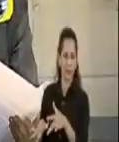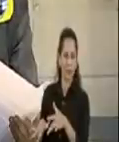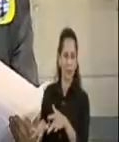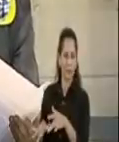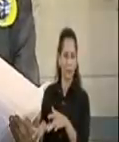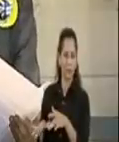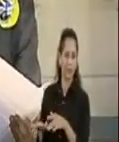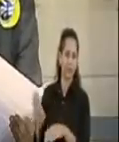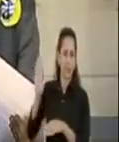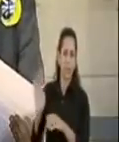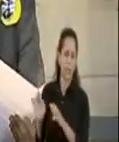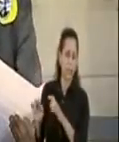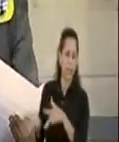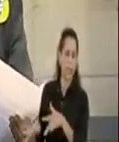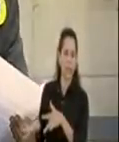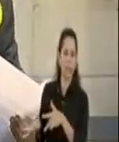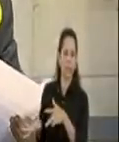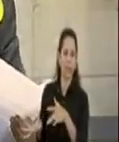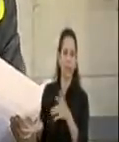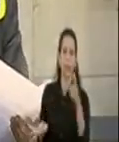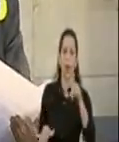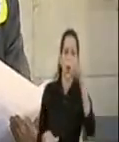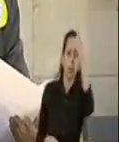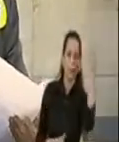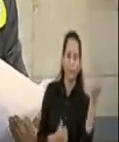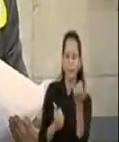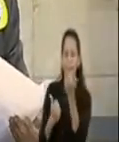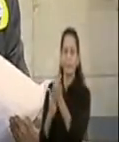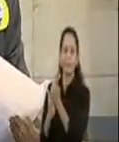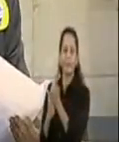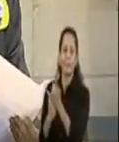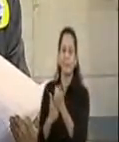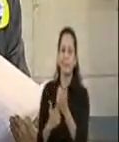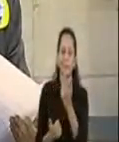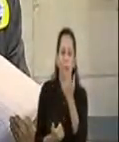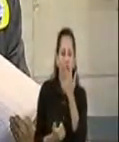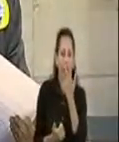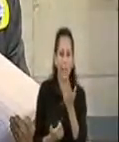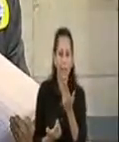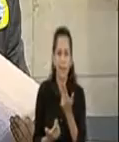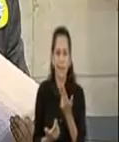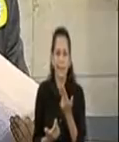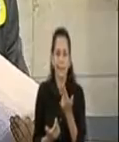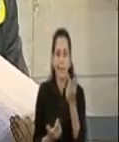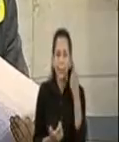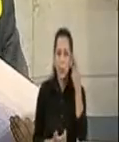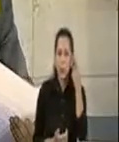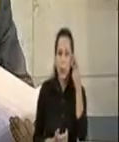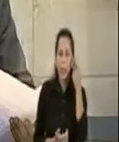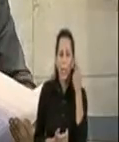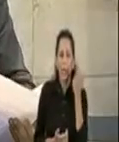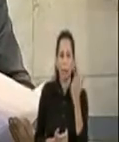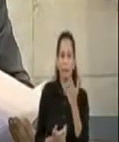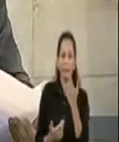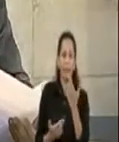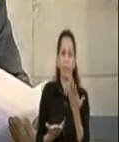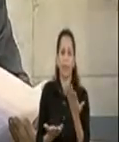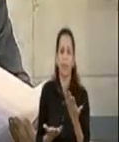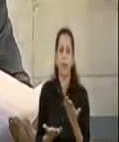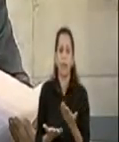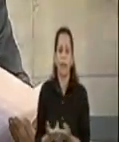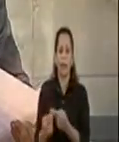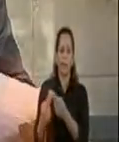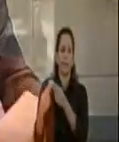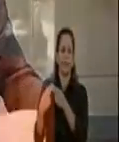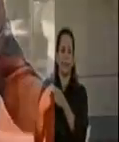achava que esse alguém não estava sendo capaz de desempenhar bem o papel. Como explicar, então, que esse... Como explicar, presidente,